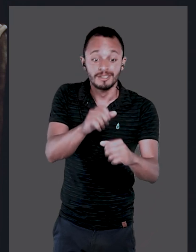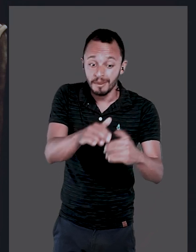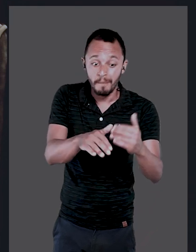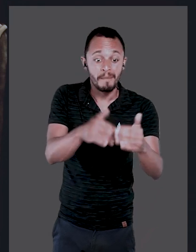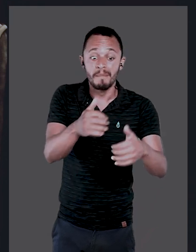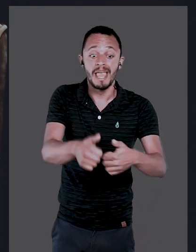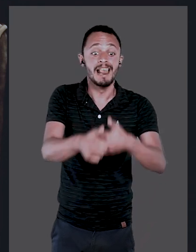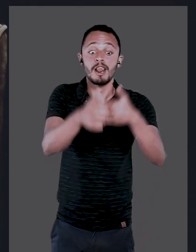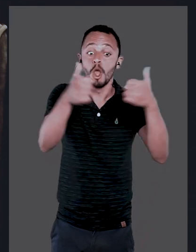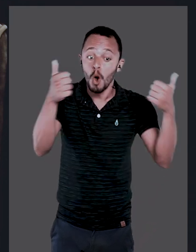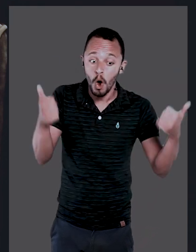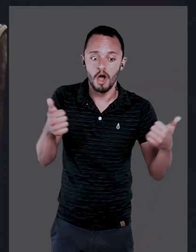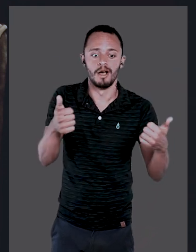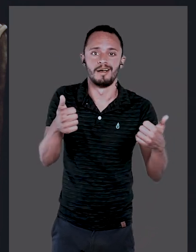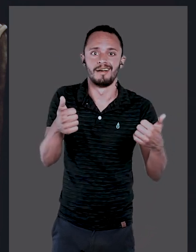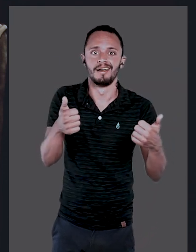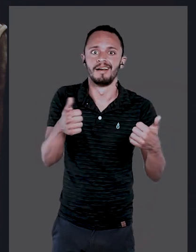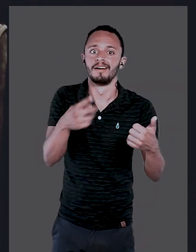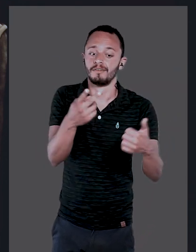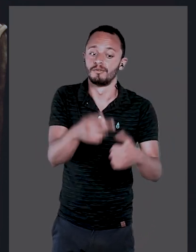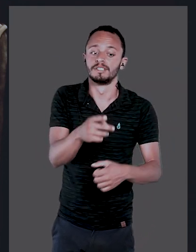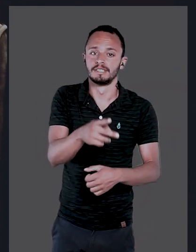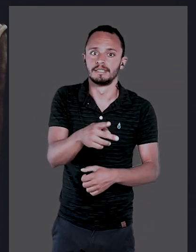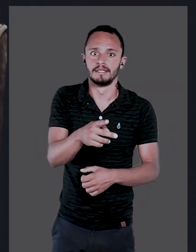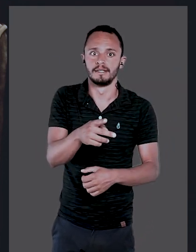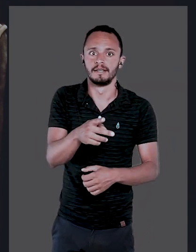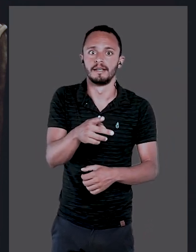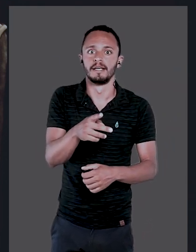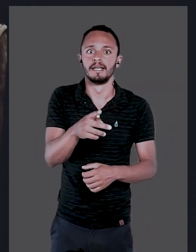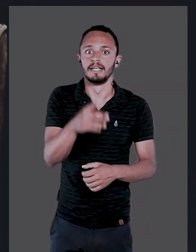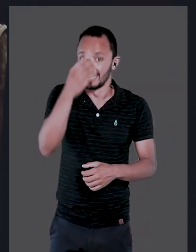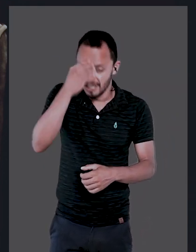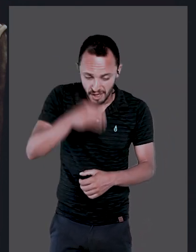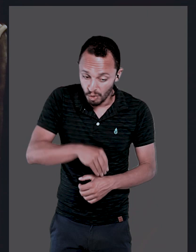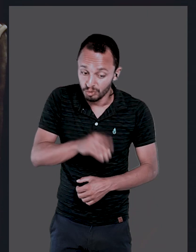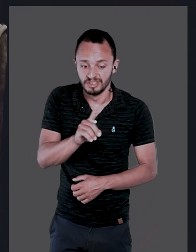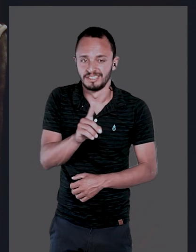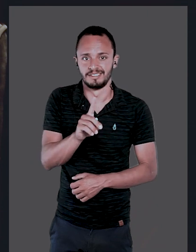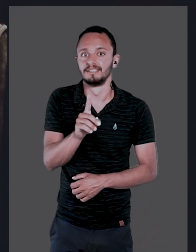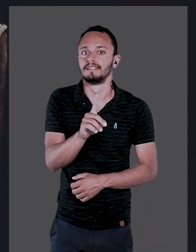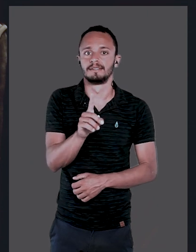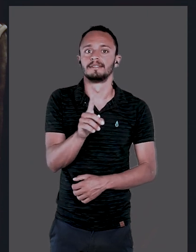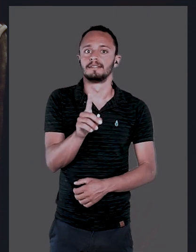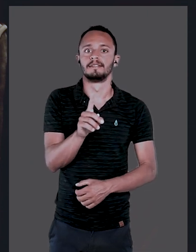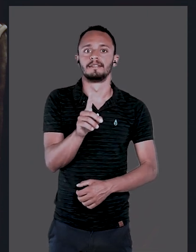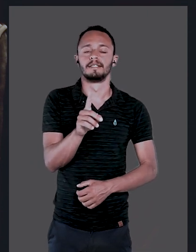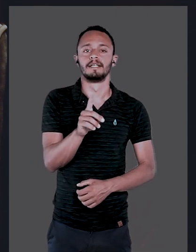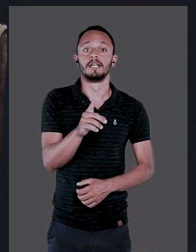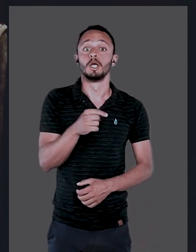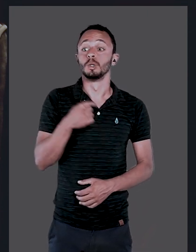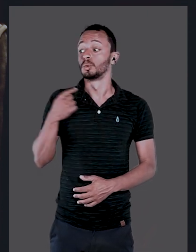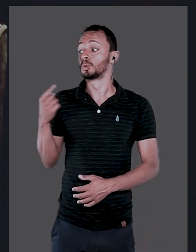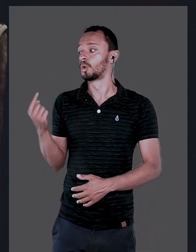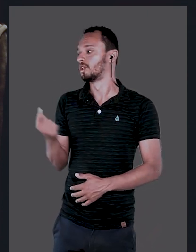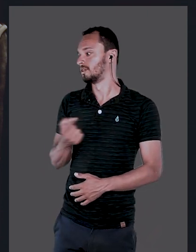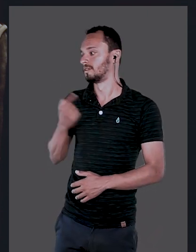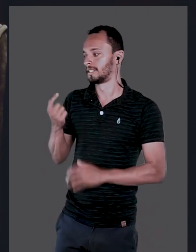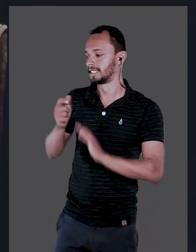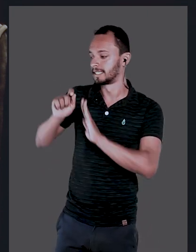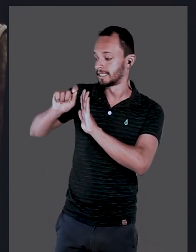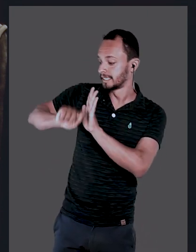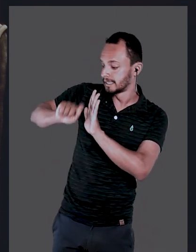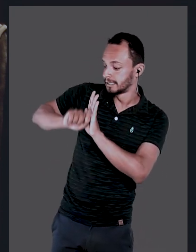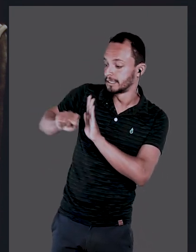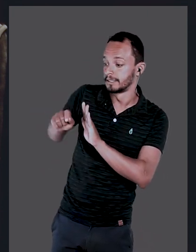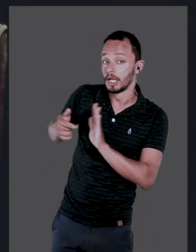Mas não desista, e pode ser que você seja melhor que o Machado de Assis um dia. Por isso, não desista jamais. Não, eu acho que